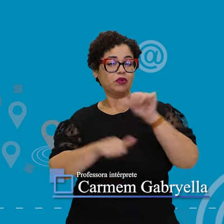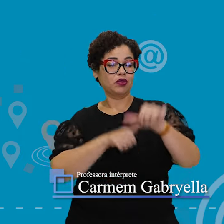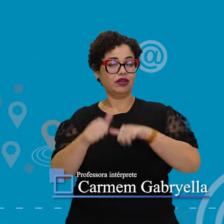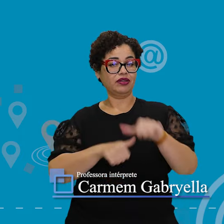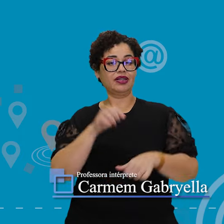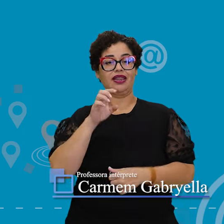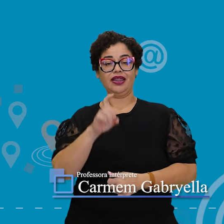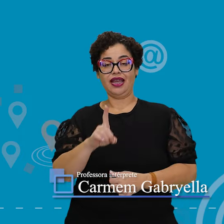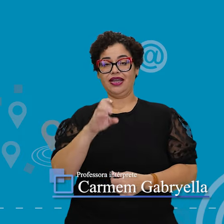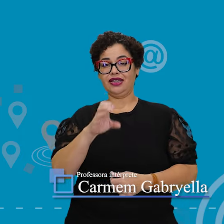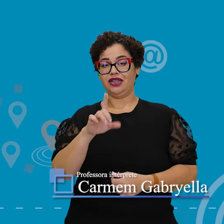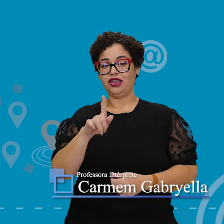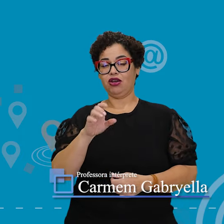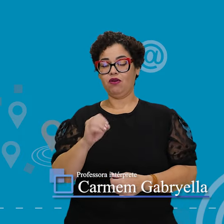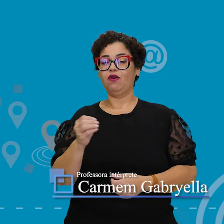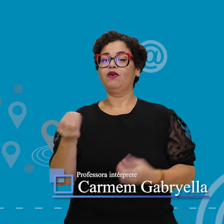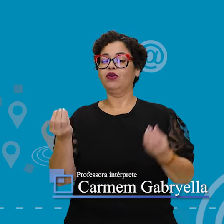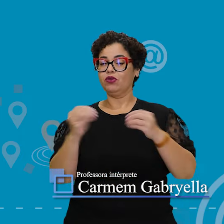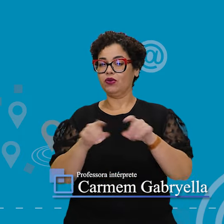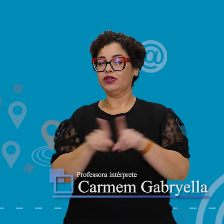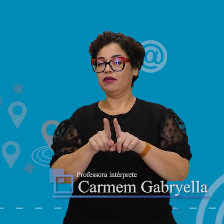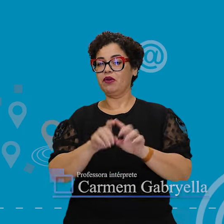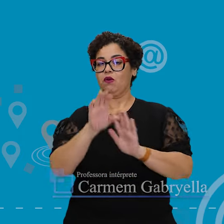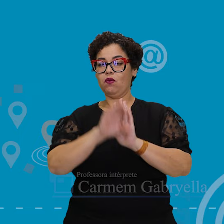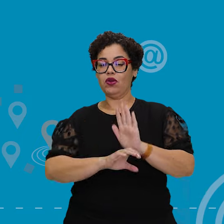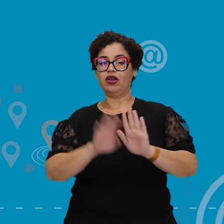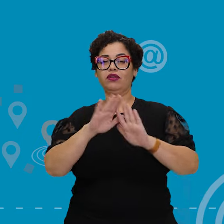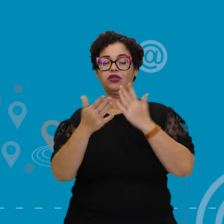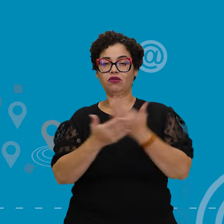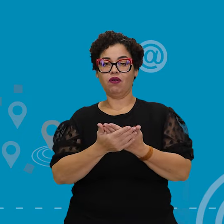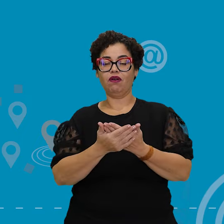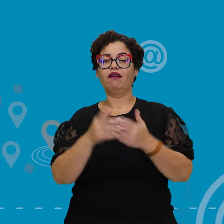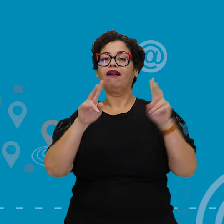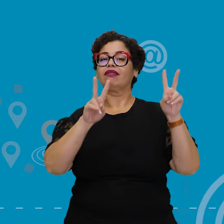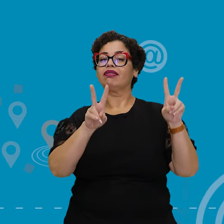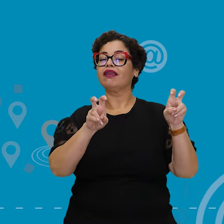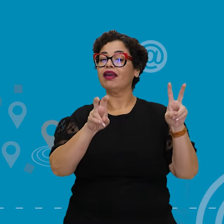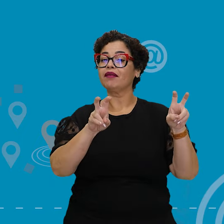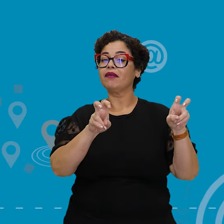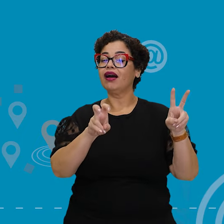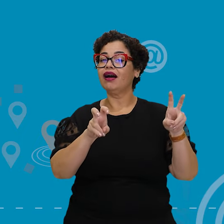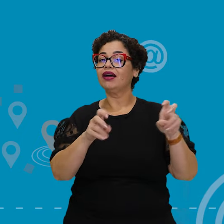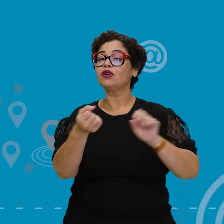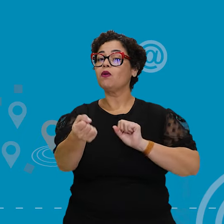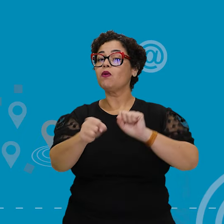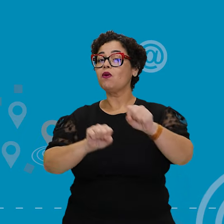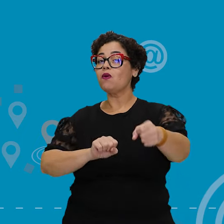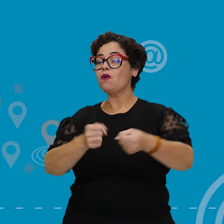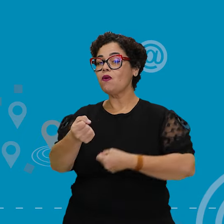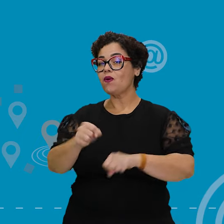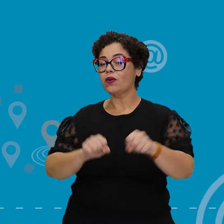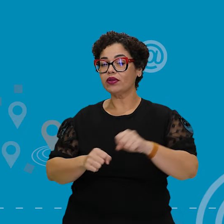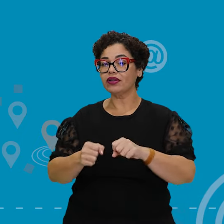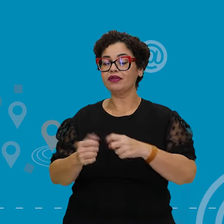Dentre outras mudanças, o DCGO ampliado também trouxe para o currículo escolar a